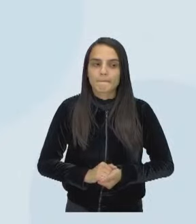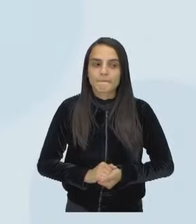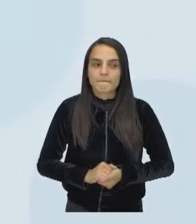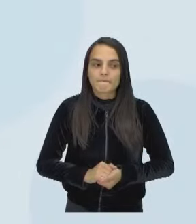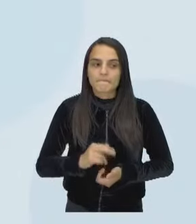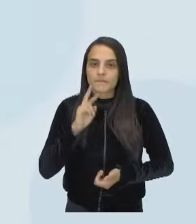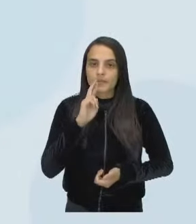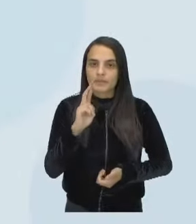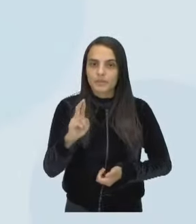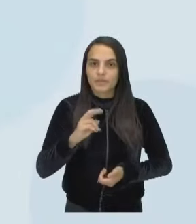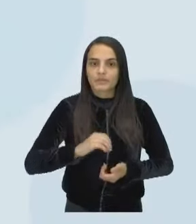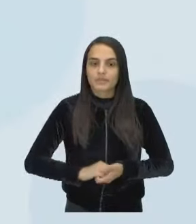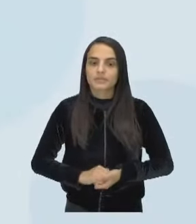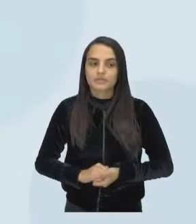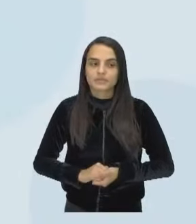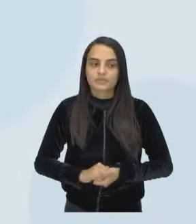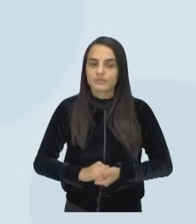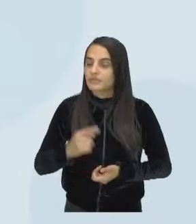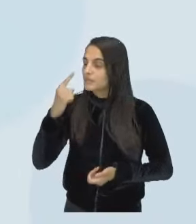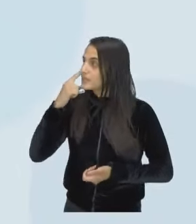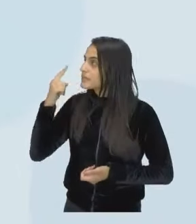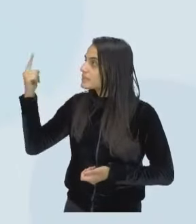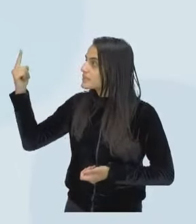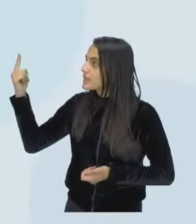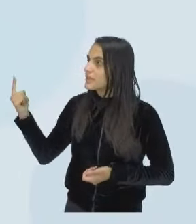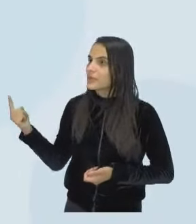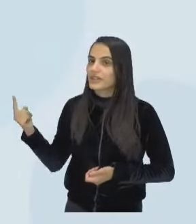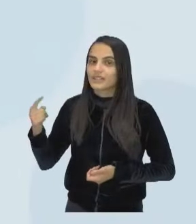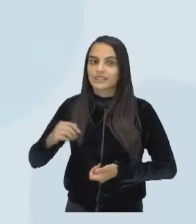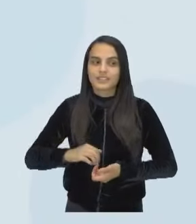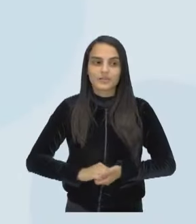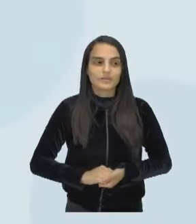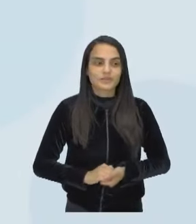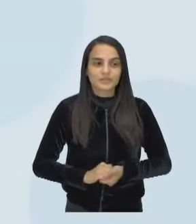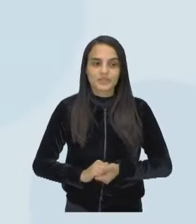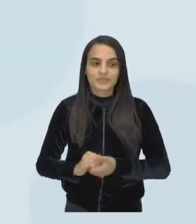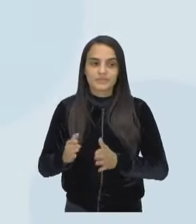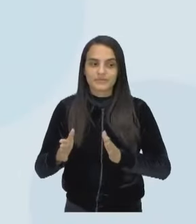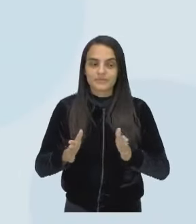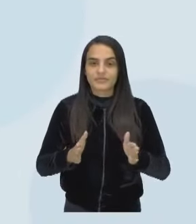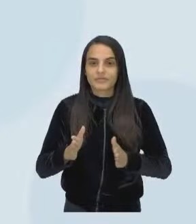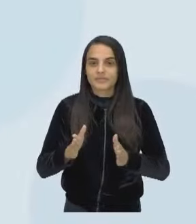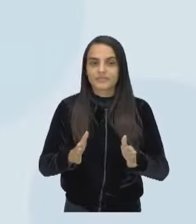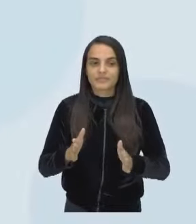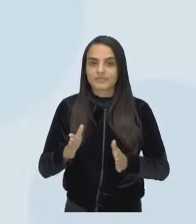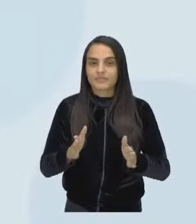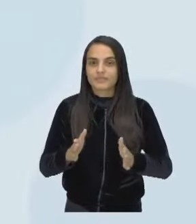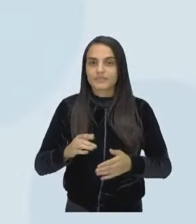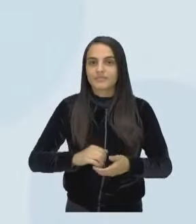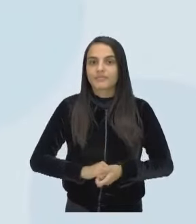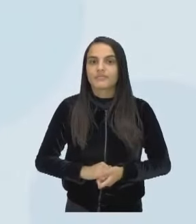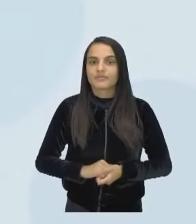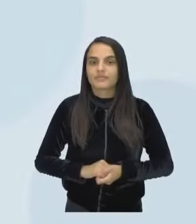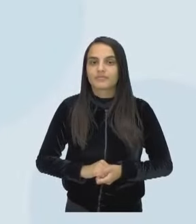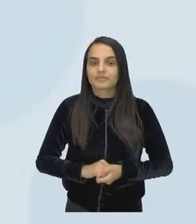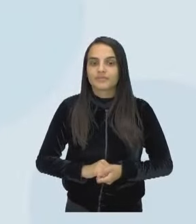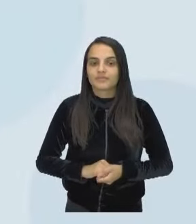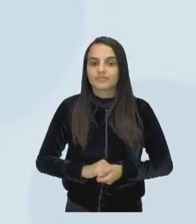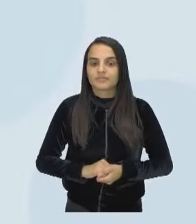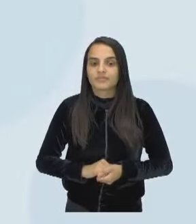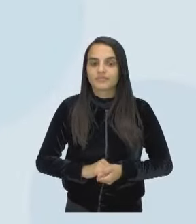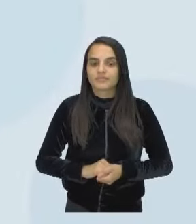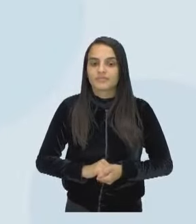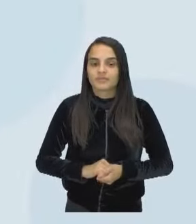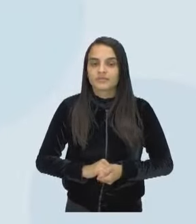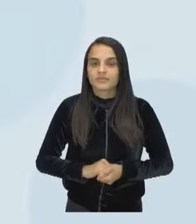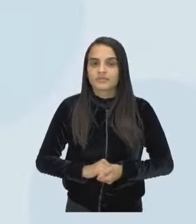one, o período de tempo em que alguém tem um emprego importante. Number two, debris, os pedaços quebrados de